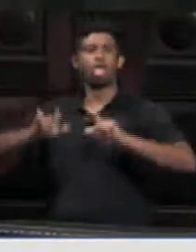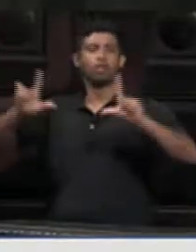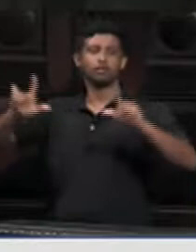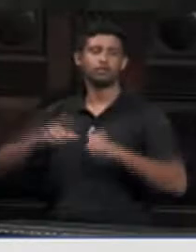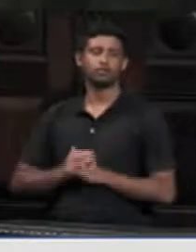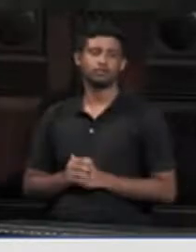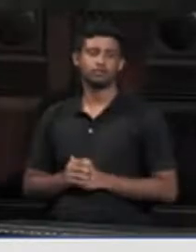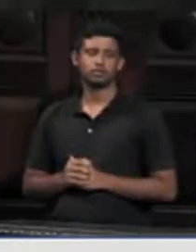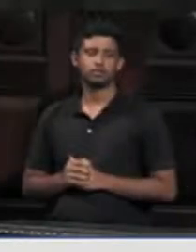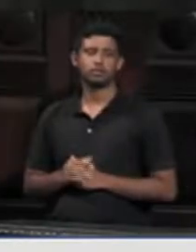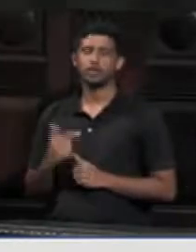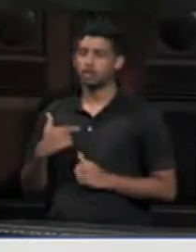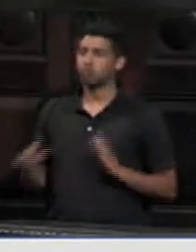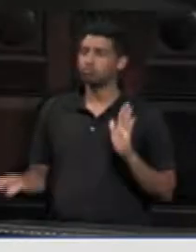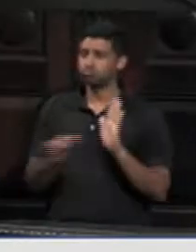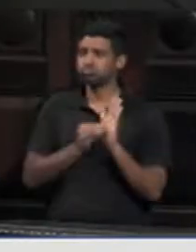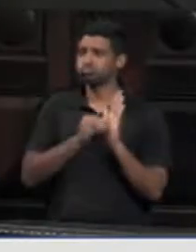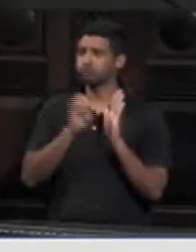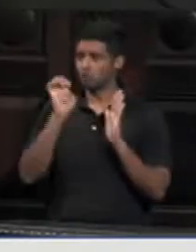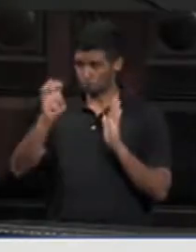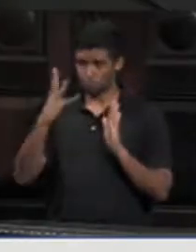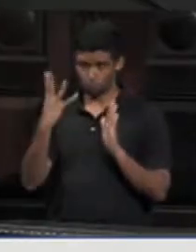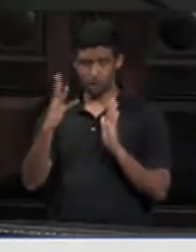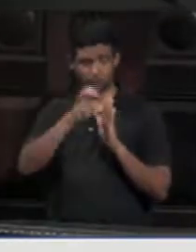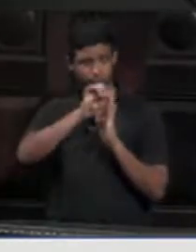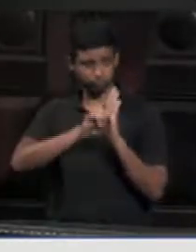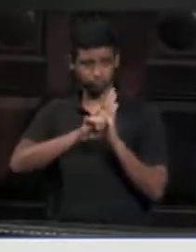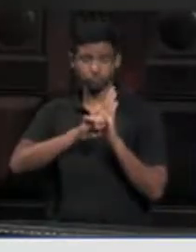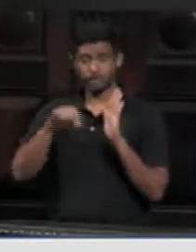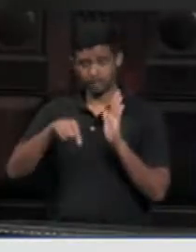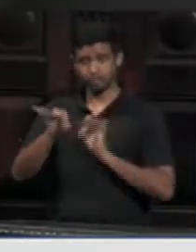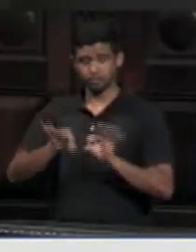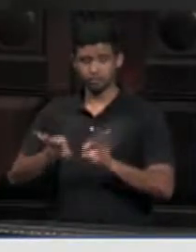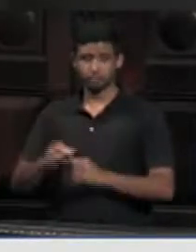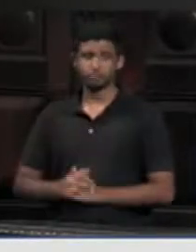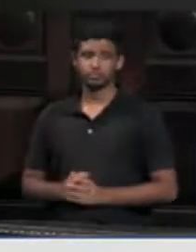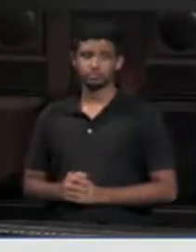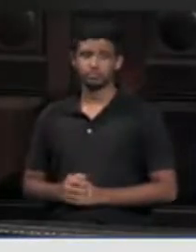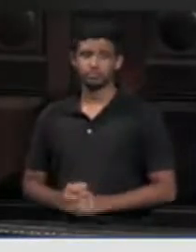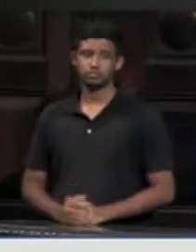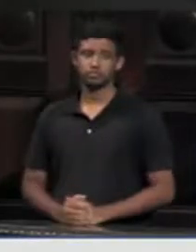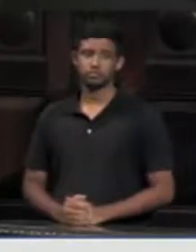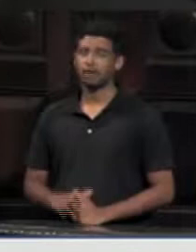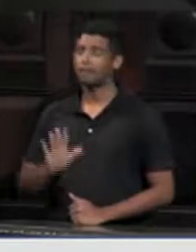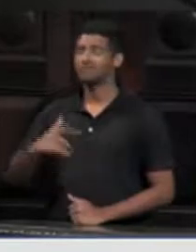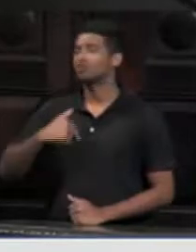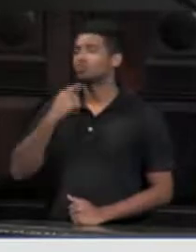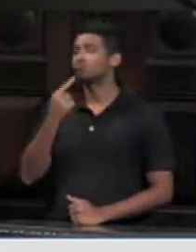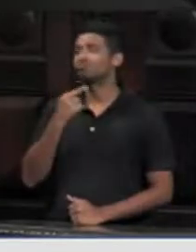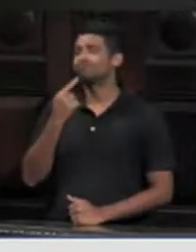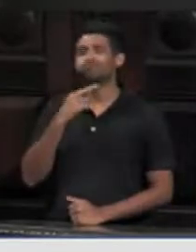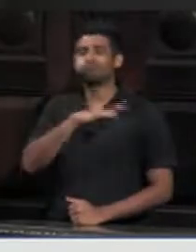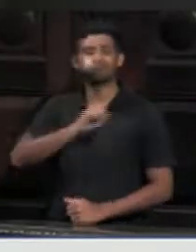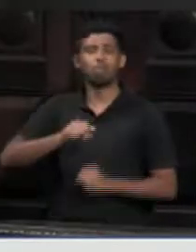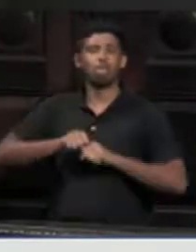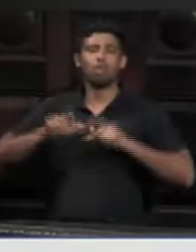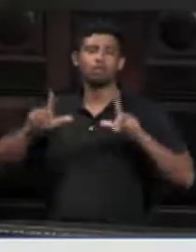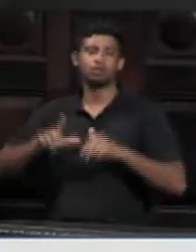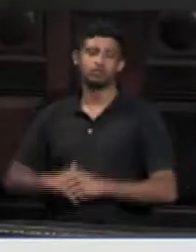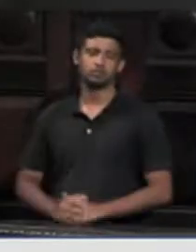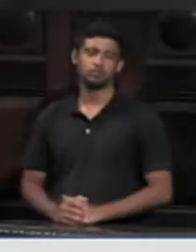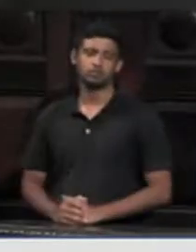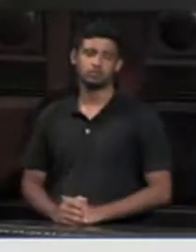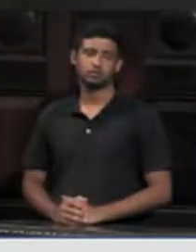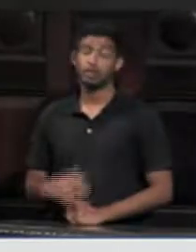eu coloquei 4 emendas nesse projeto, tentei protocolar o destaque, não consegui, Já tem